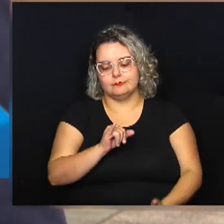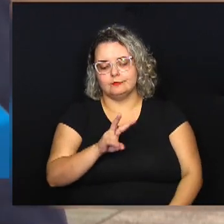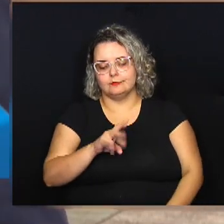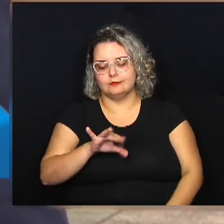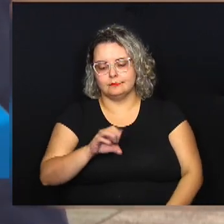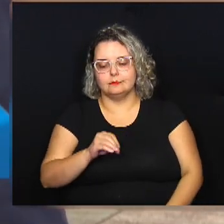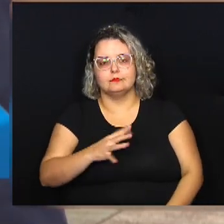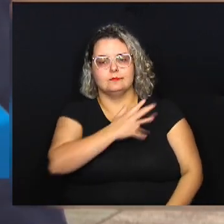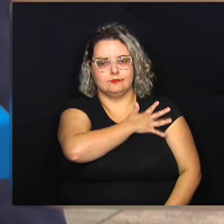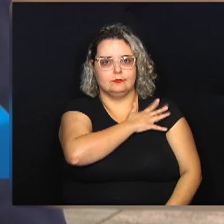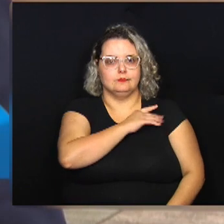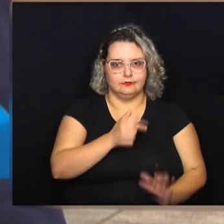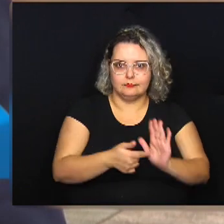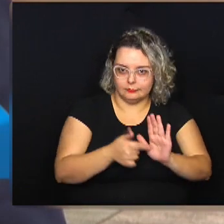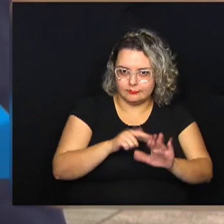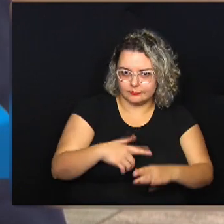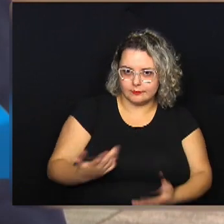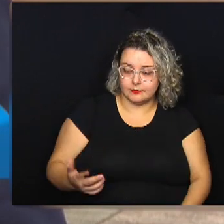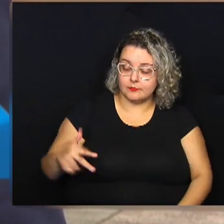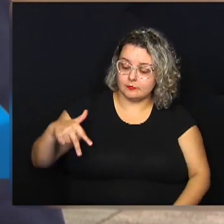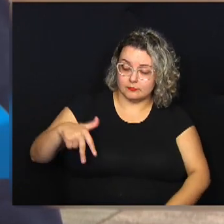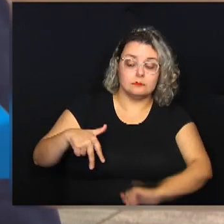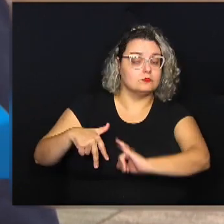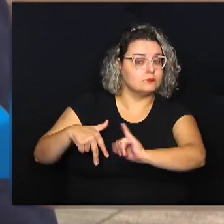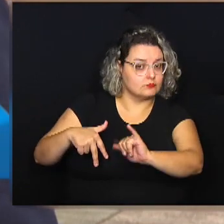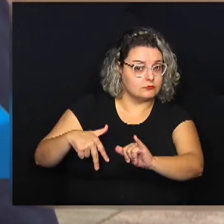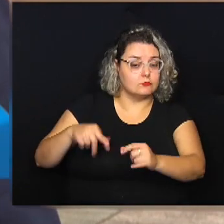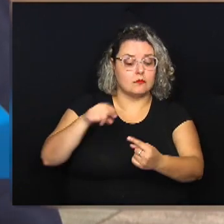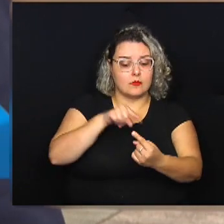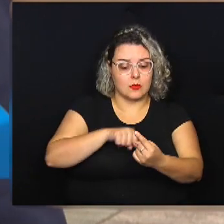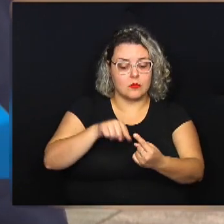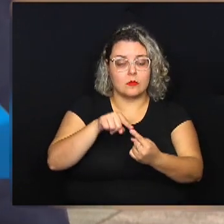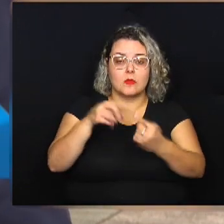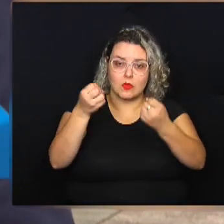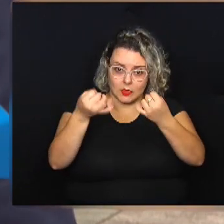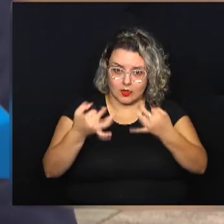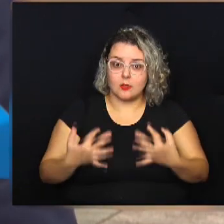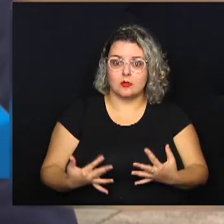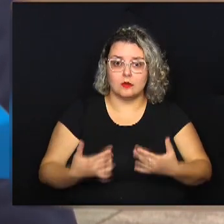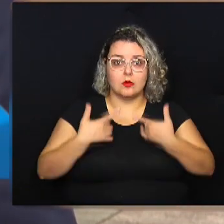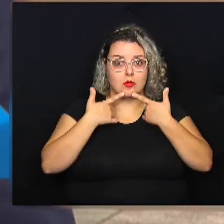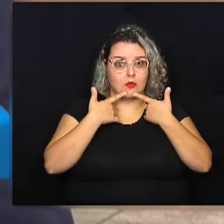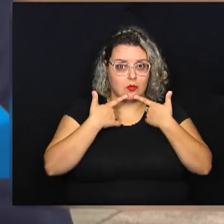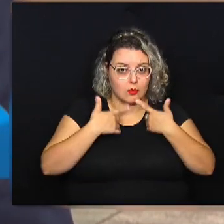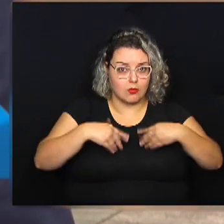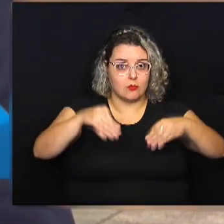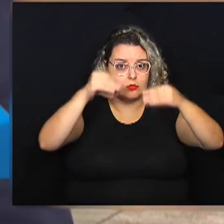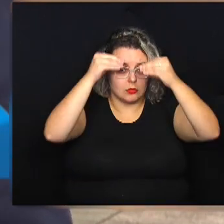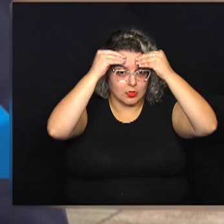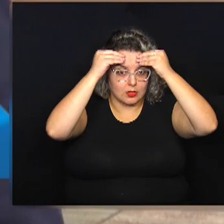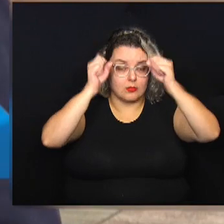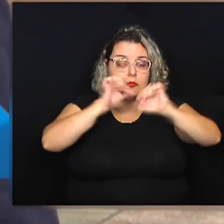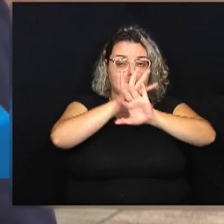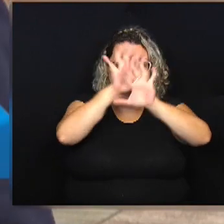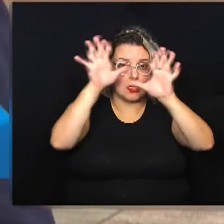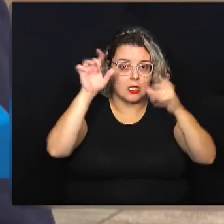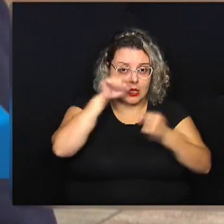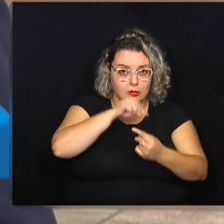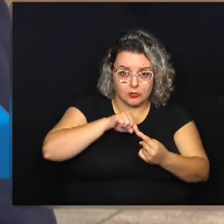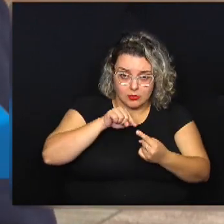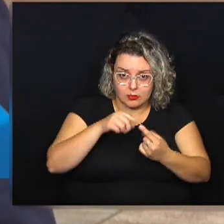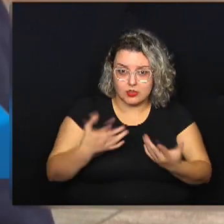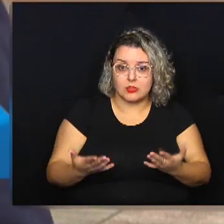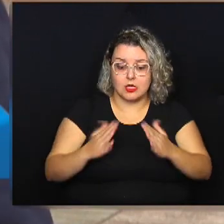excelente reunião, porque ele pôde explanar de uma forma muito objetiva, né, e com linguajar também muito claro, que a